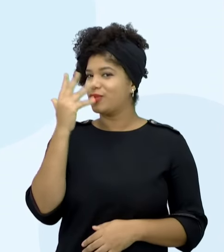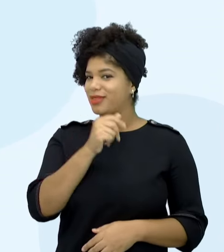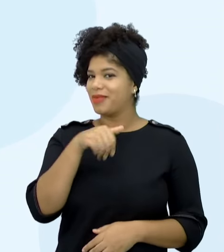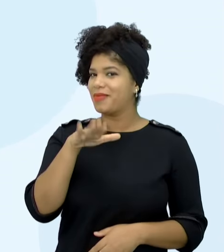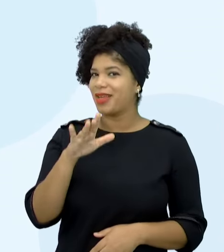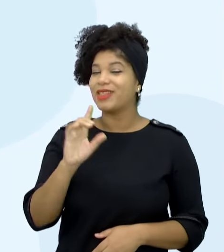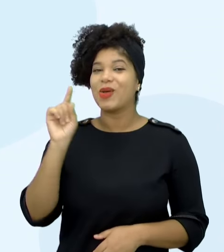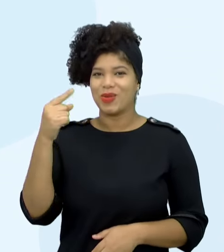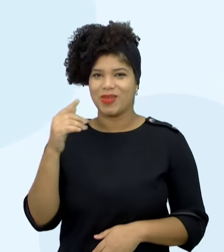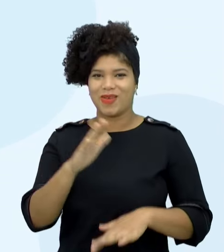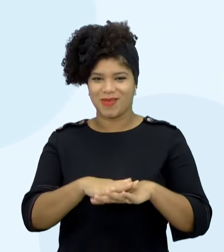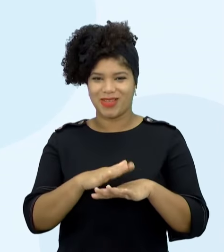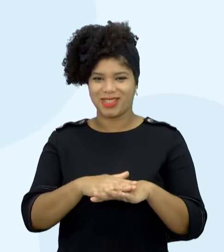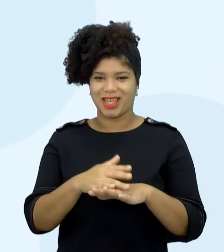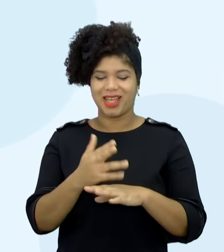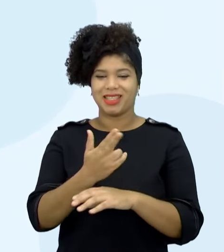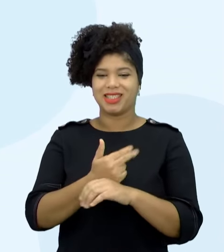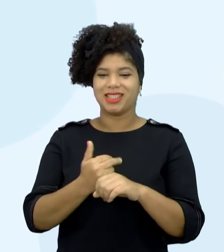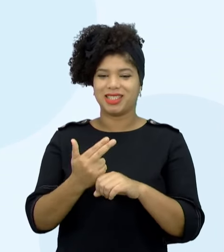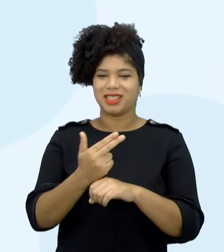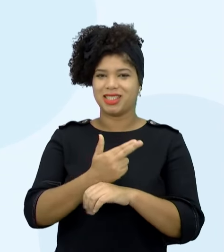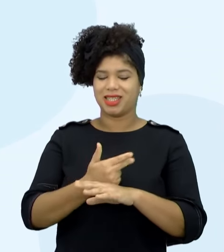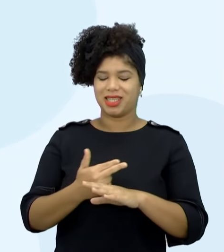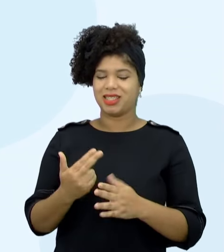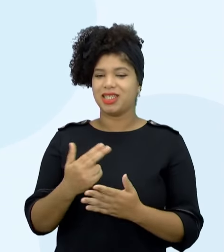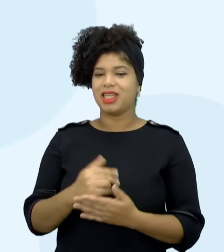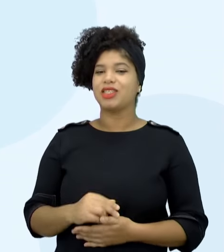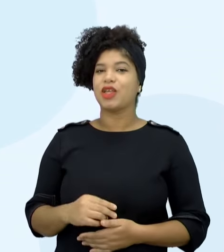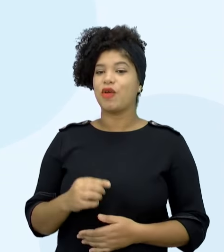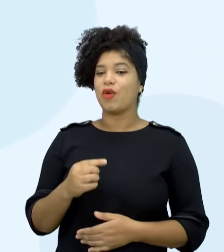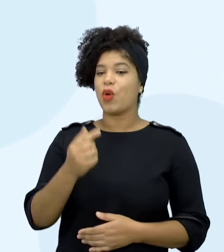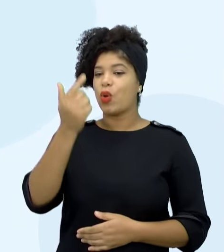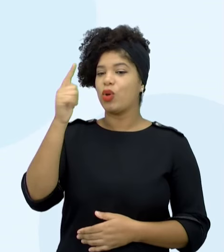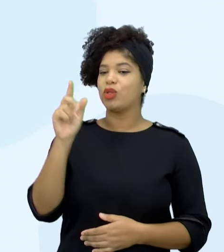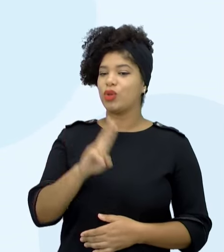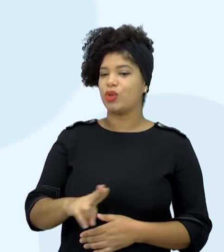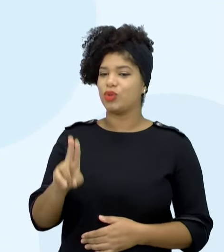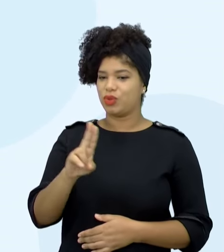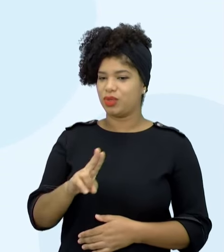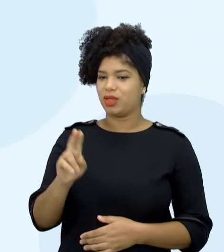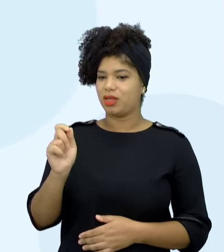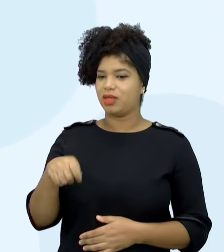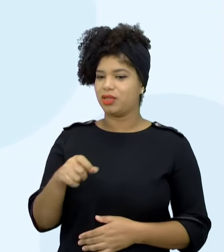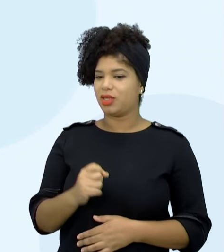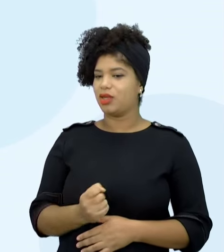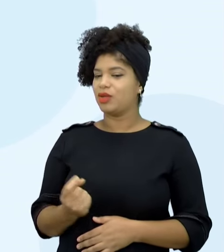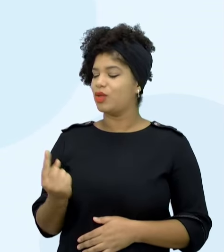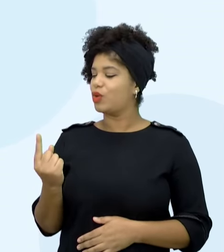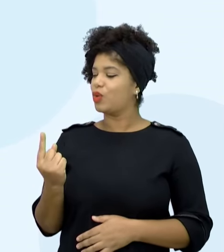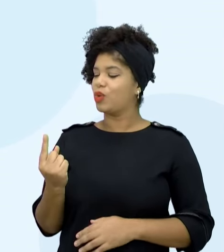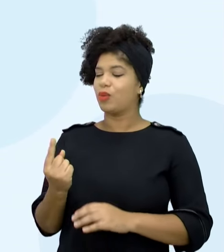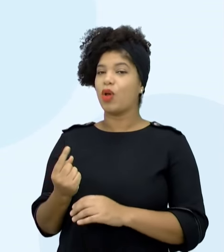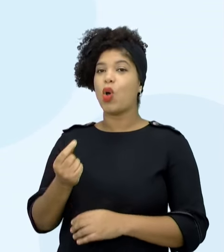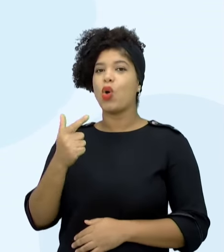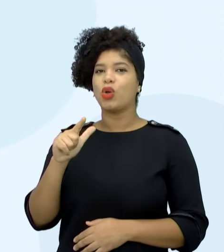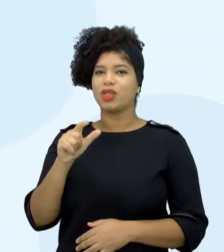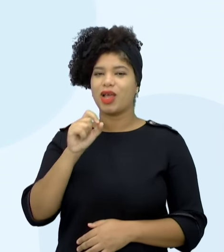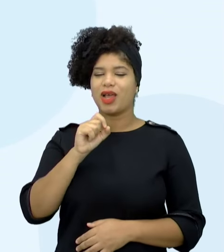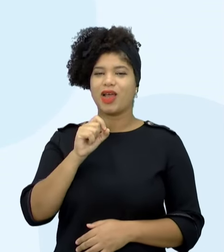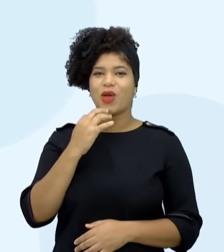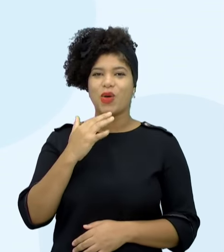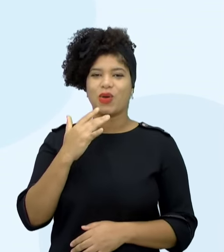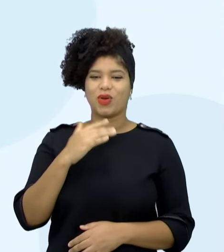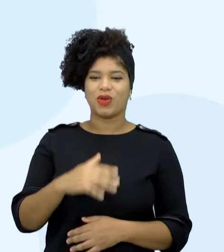vez que eu fizer esse gifzinho animado aí, eu vou até substituir essa lampadazinha aí. Eu já vou